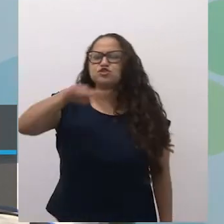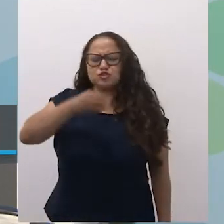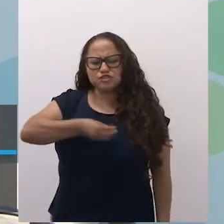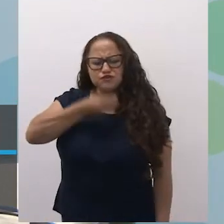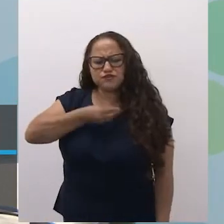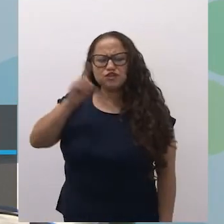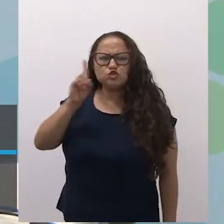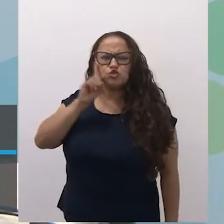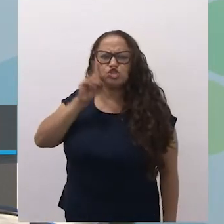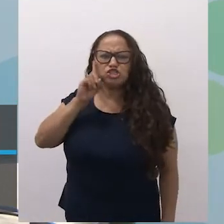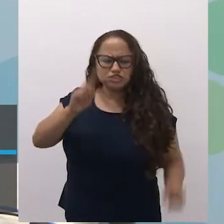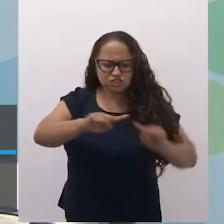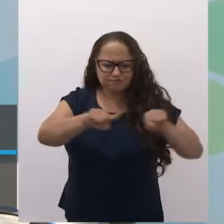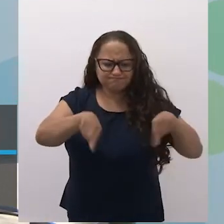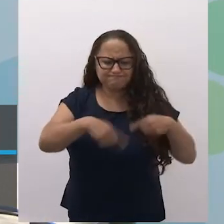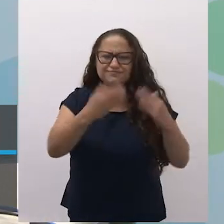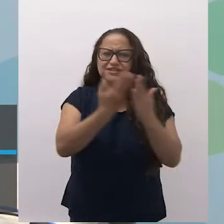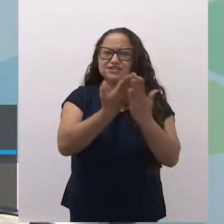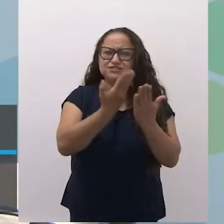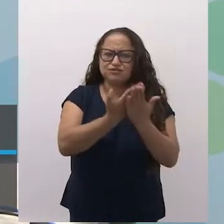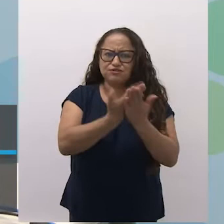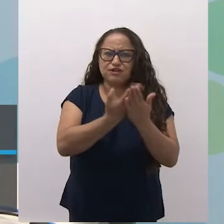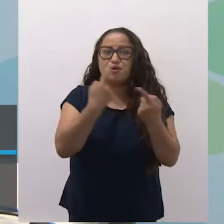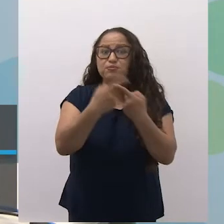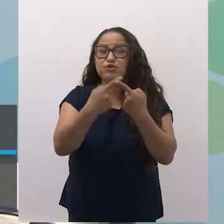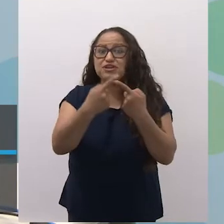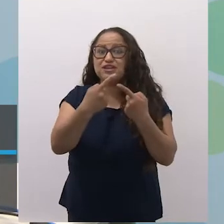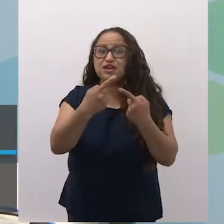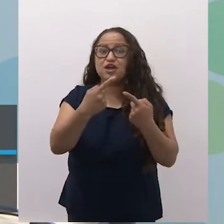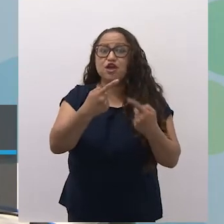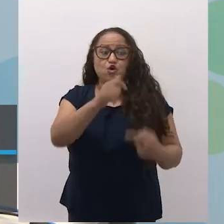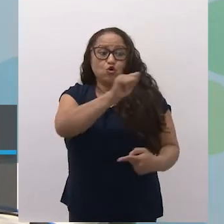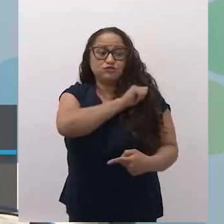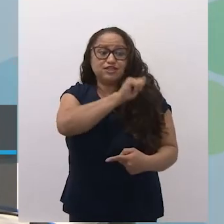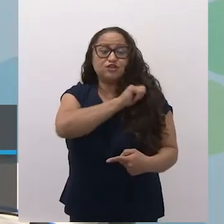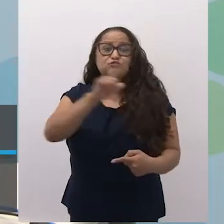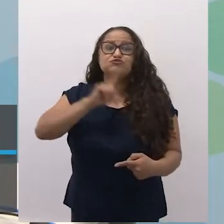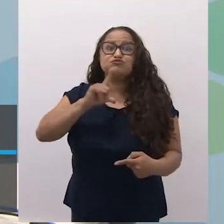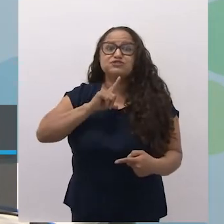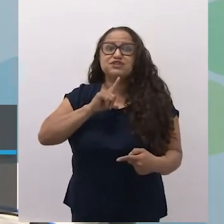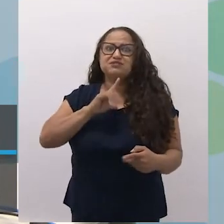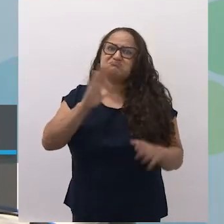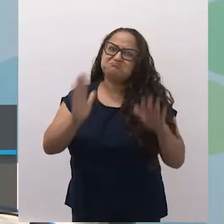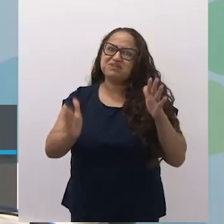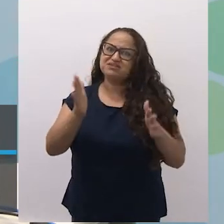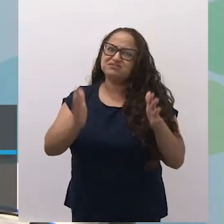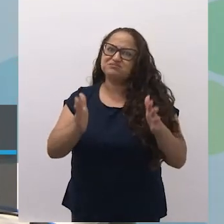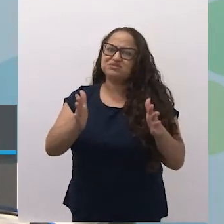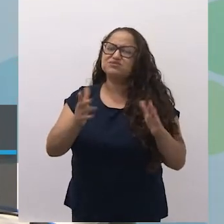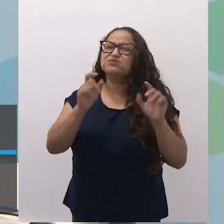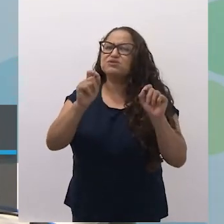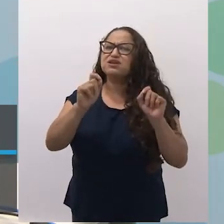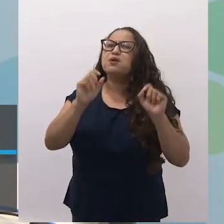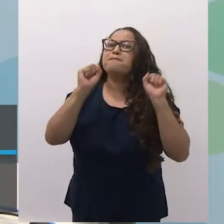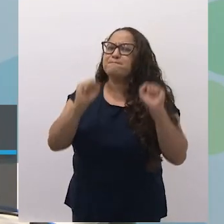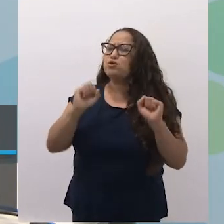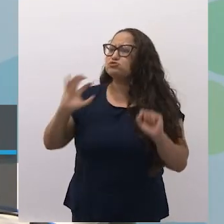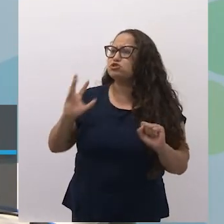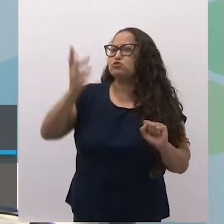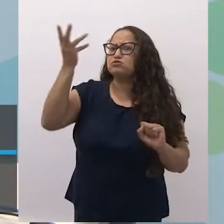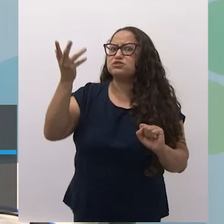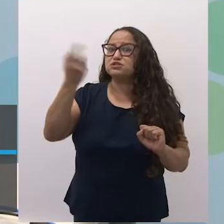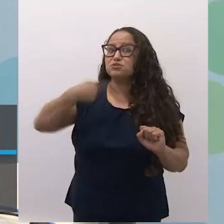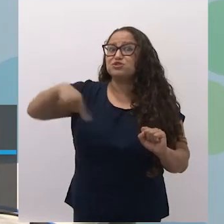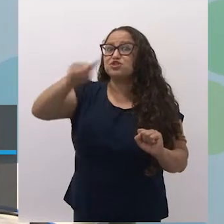uma estimativa nessa faixa etária do que pode acontecer, mas na realidade nós estamos trabalhando com